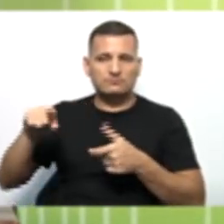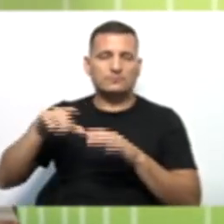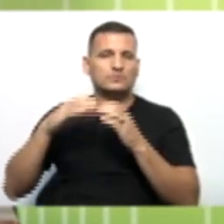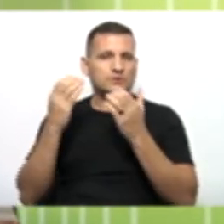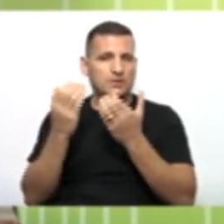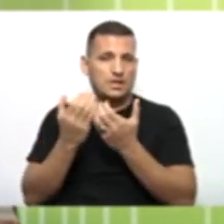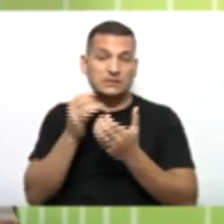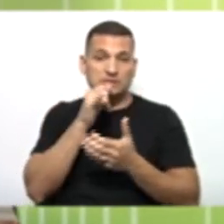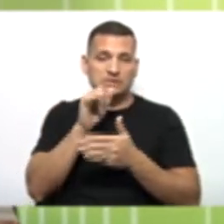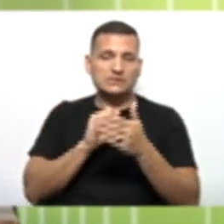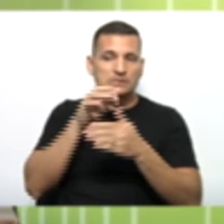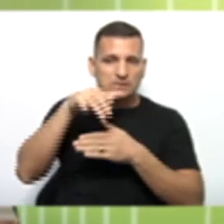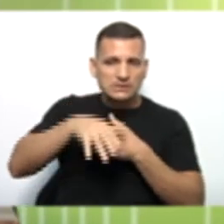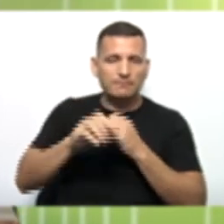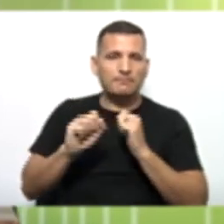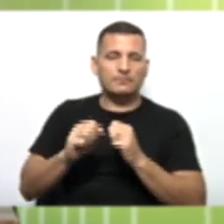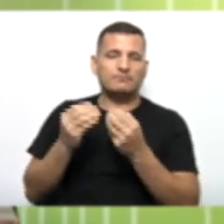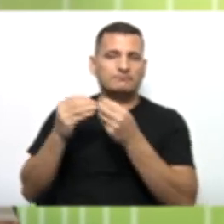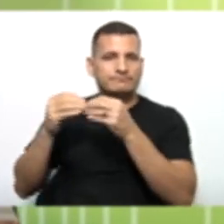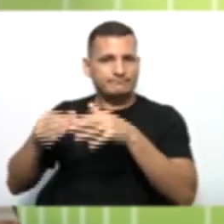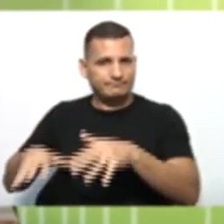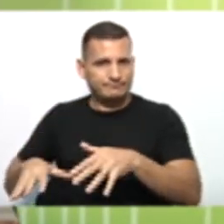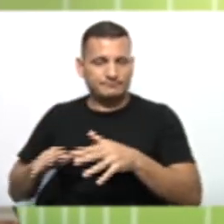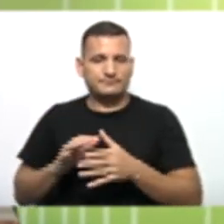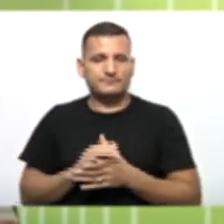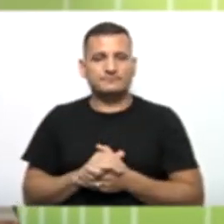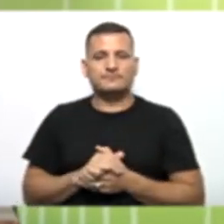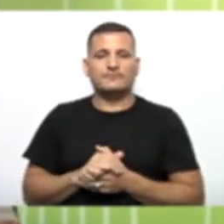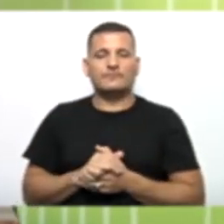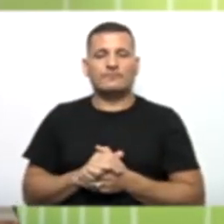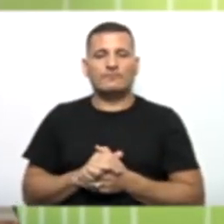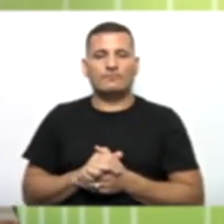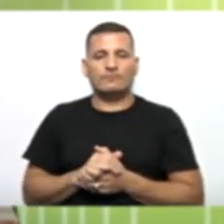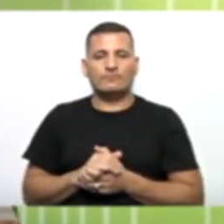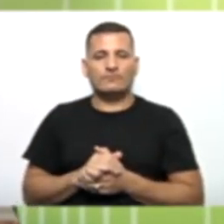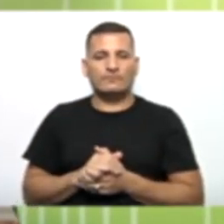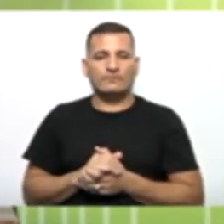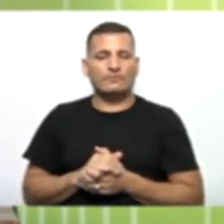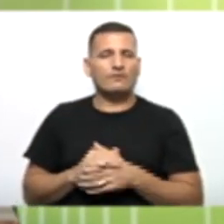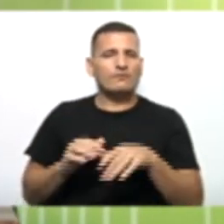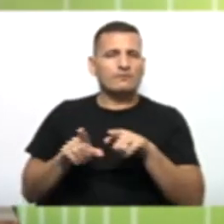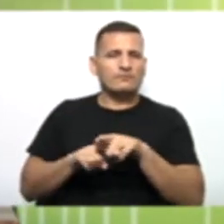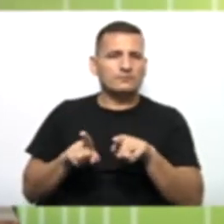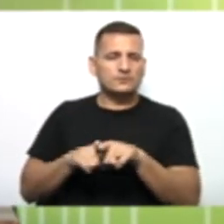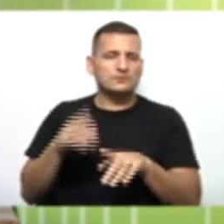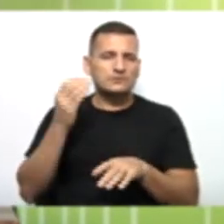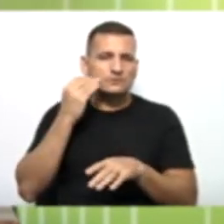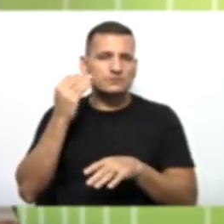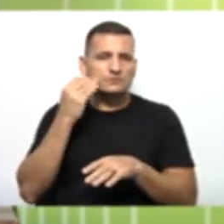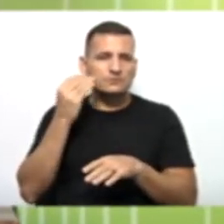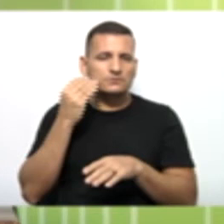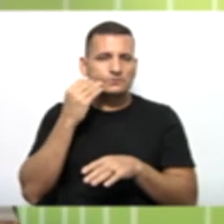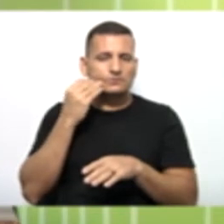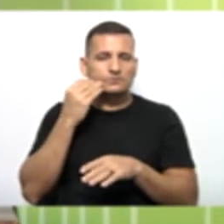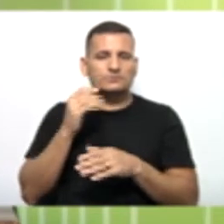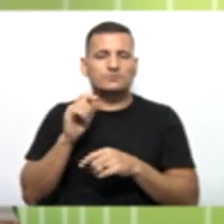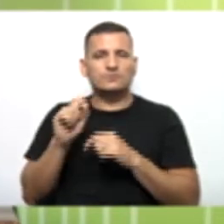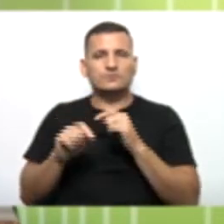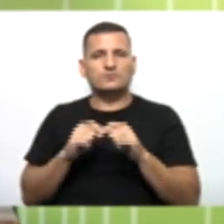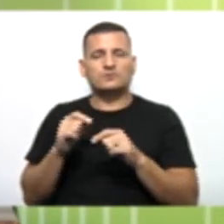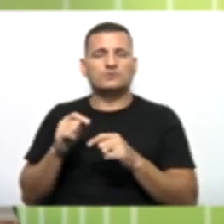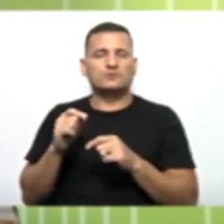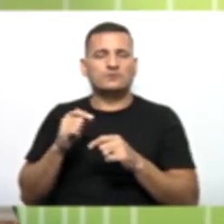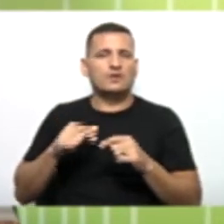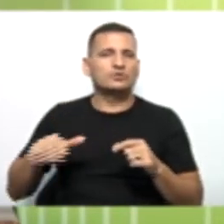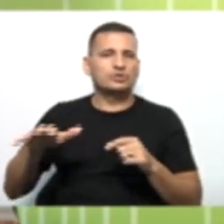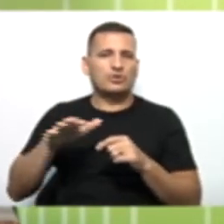por essa construção dessa usina. Ela precisa também verificar os mercados, os comércios da